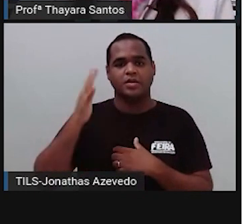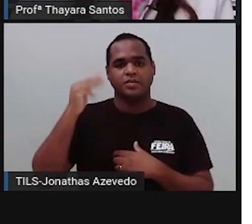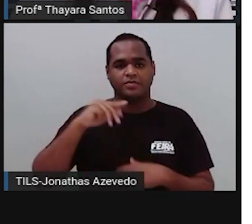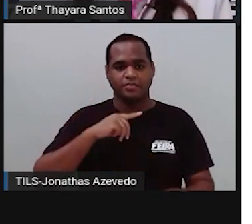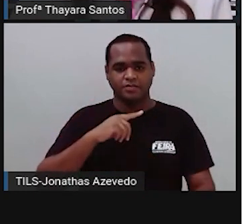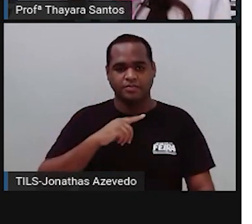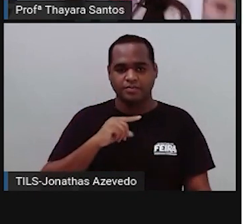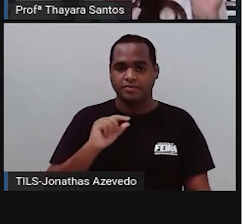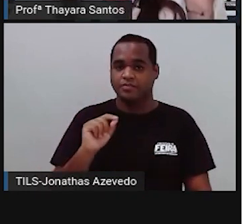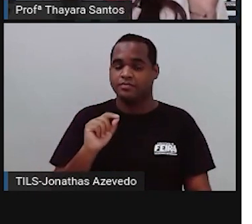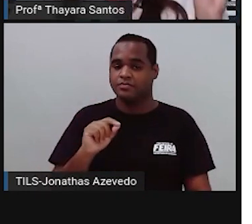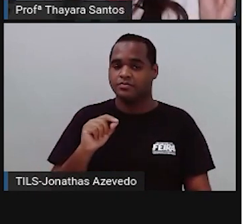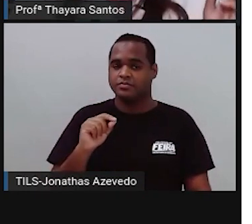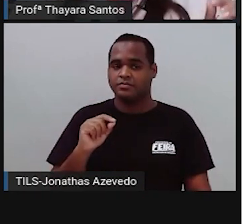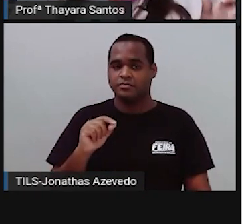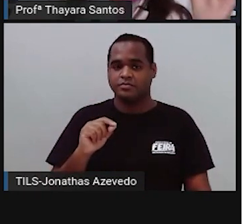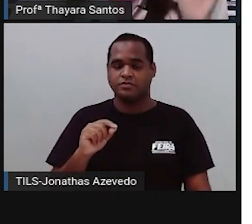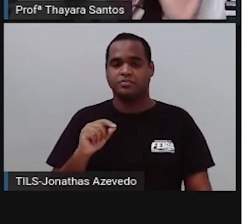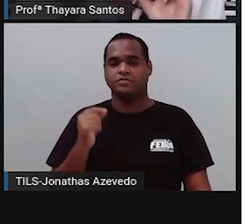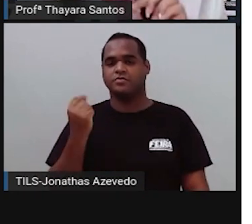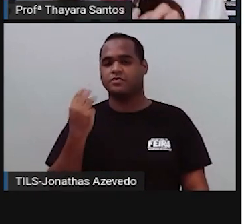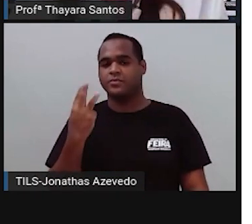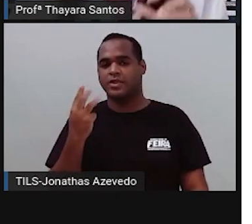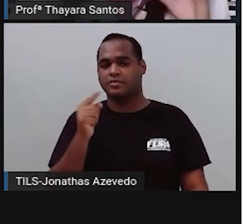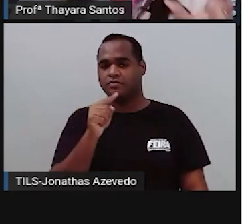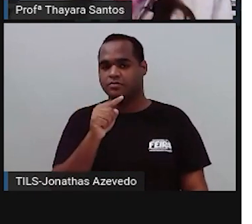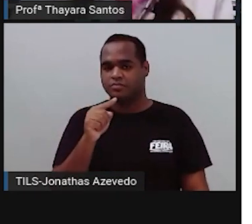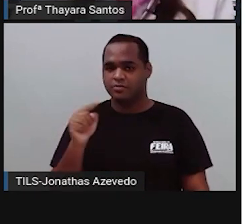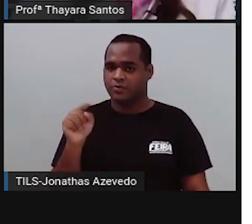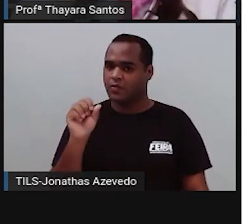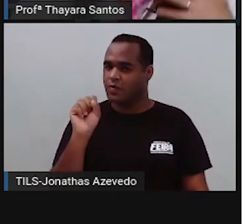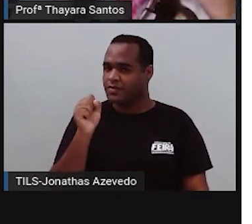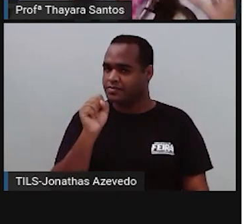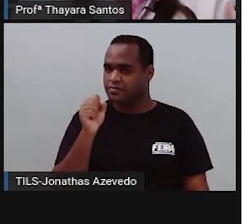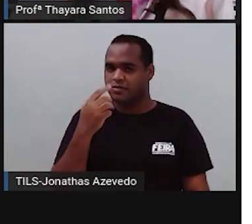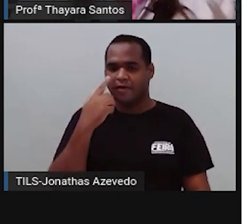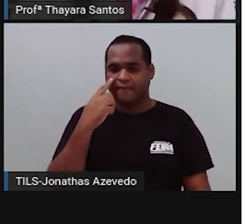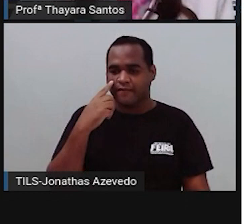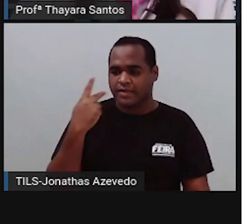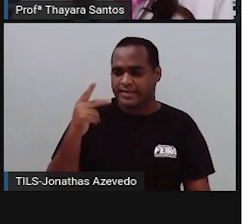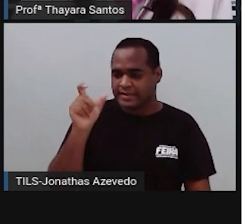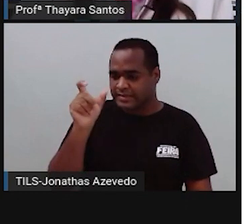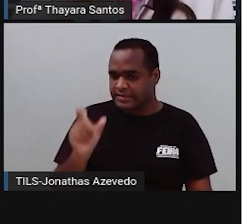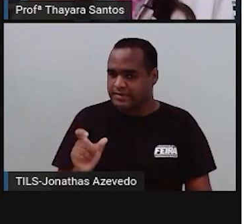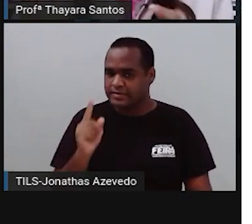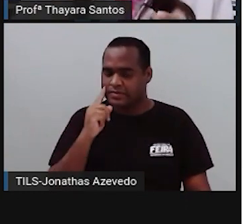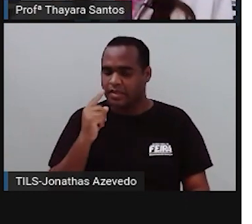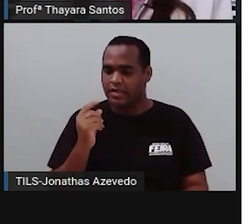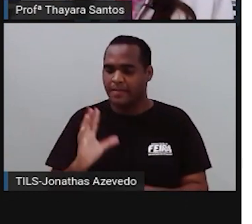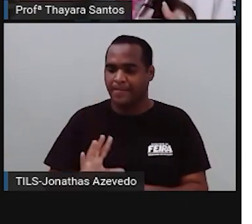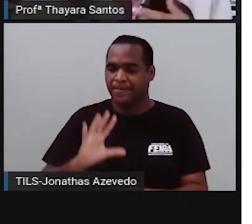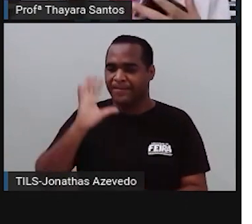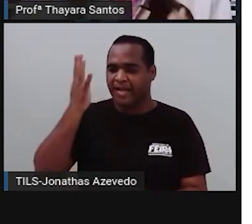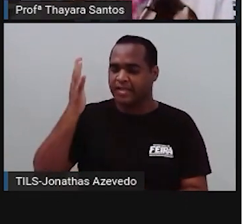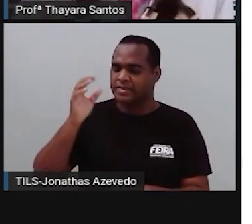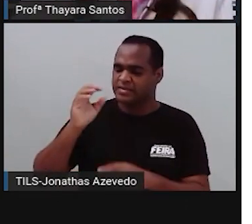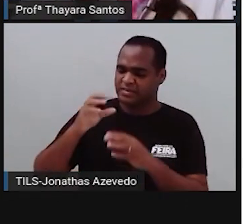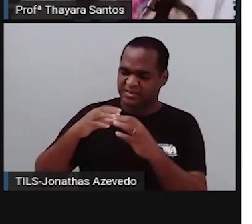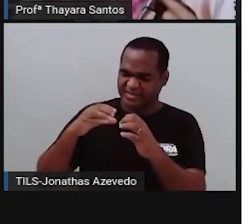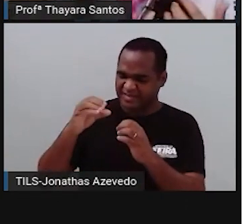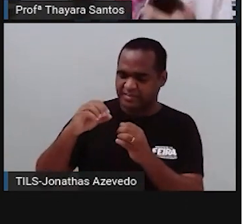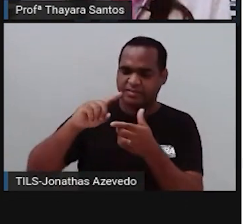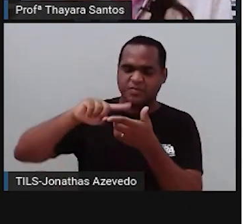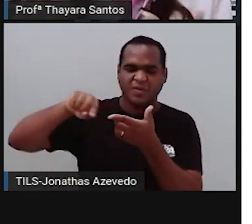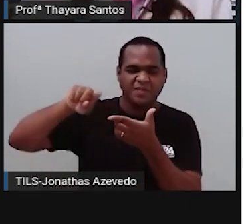comecinho da gestação. Então, da semana 3 até a semana 8 é onde a gente vê o maior índice de malformações,